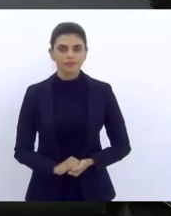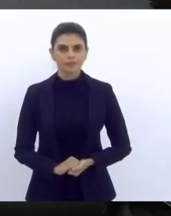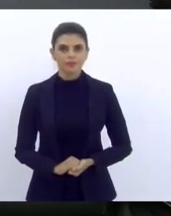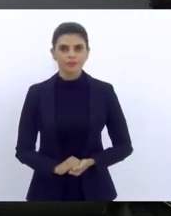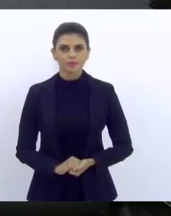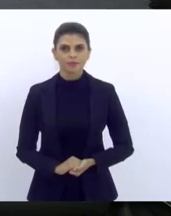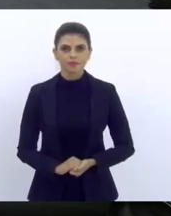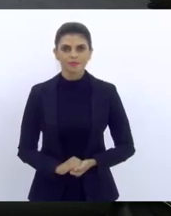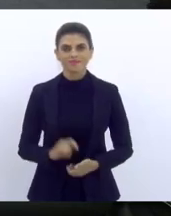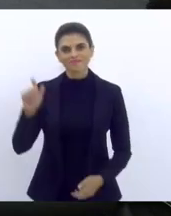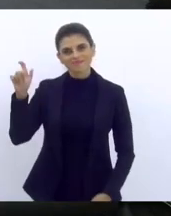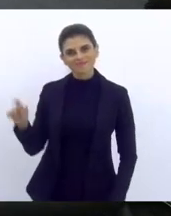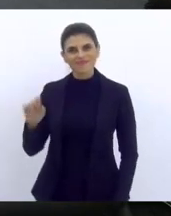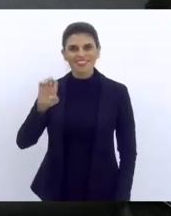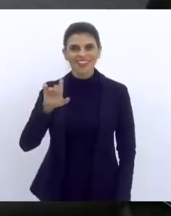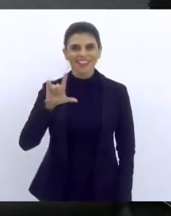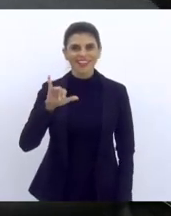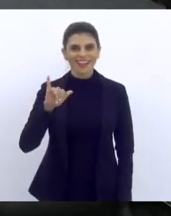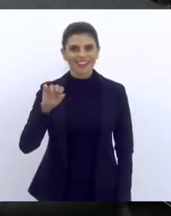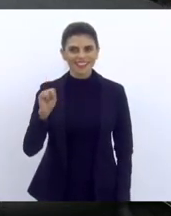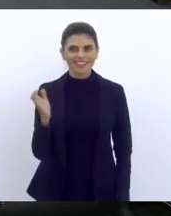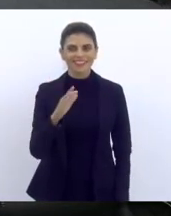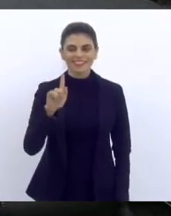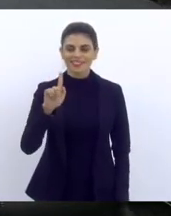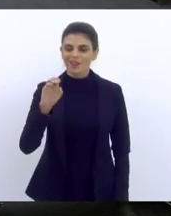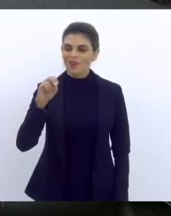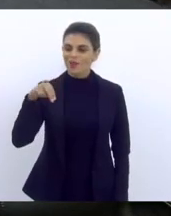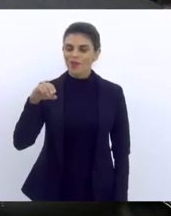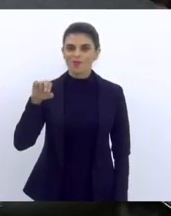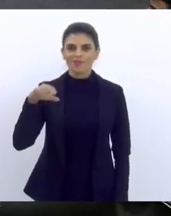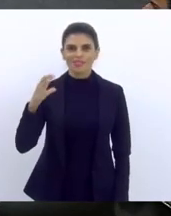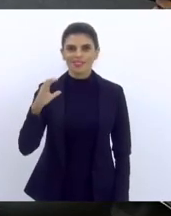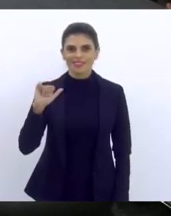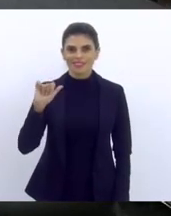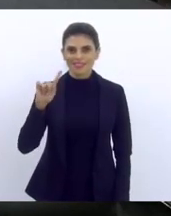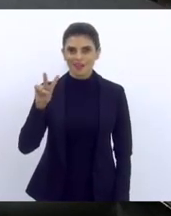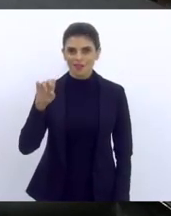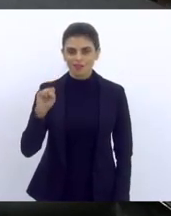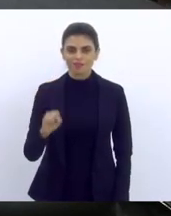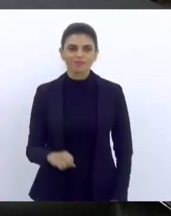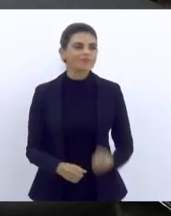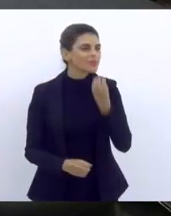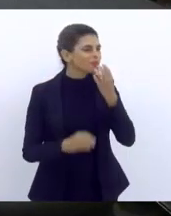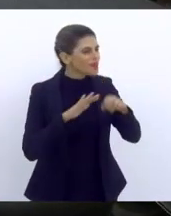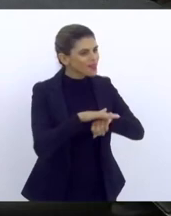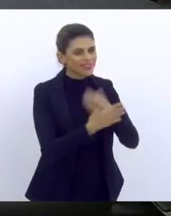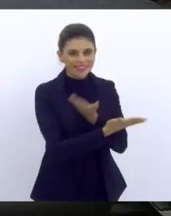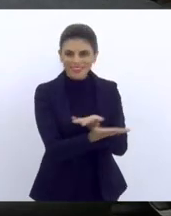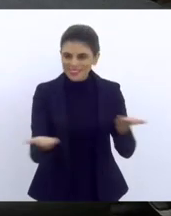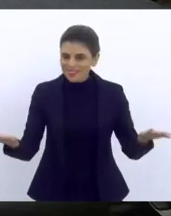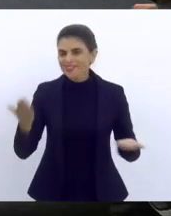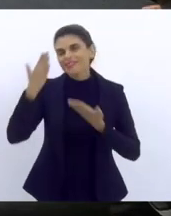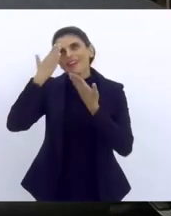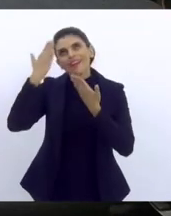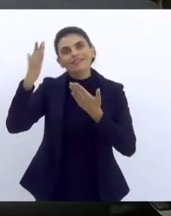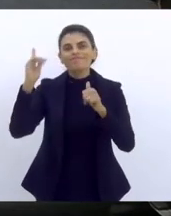Elias Gonçalves. Boa noite a todos. Agradeço primeiramente a Deus, deputado Daniel